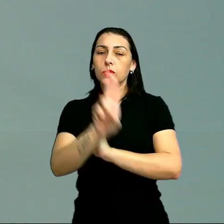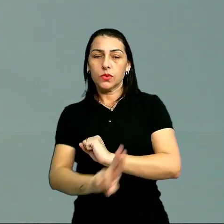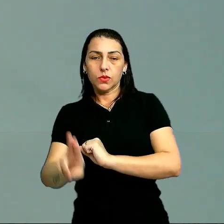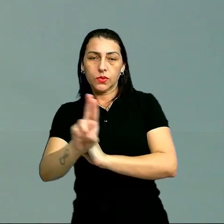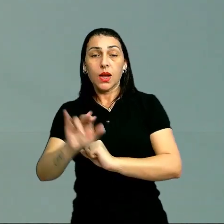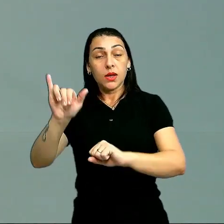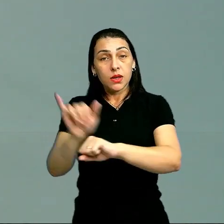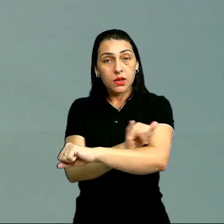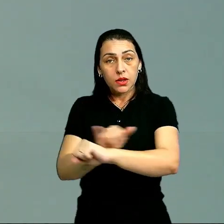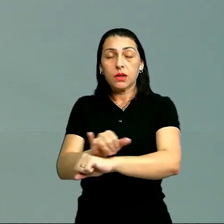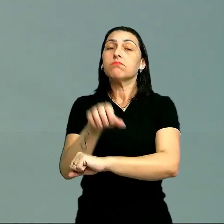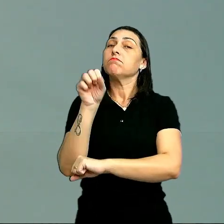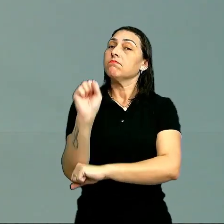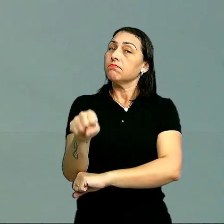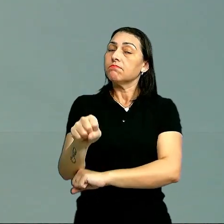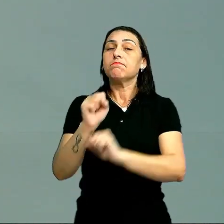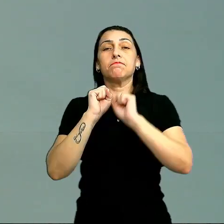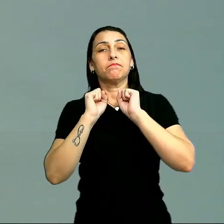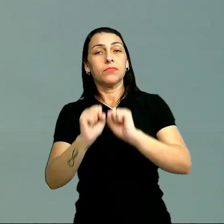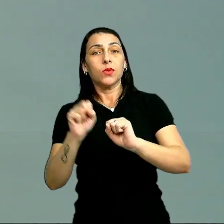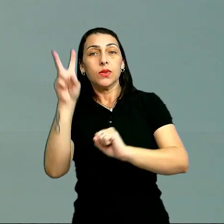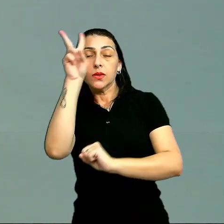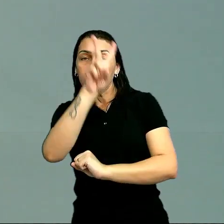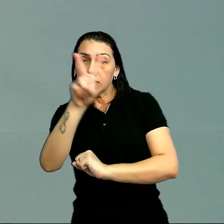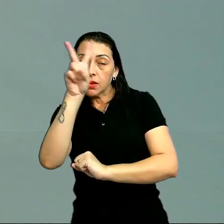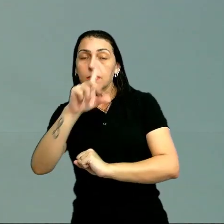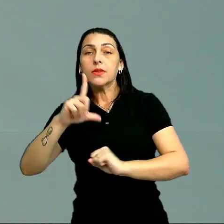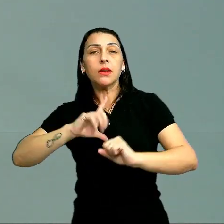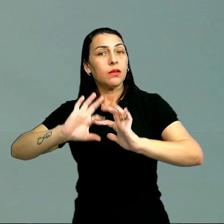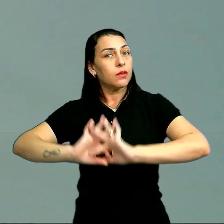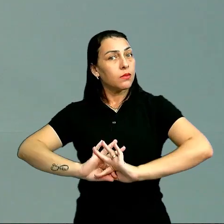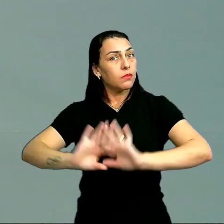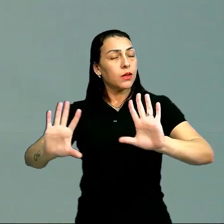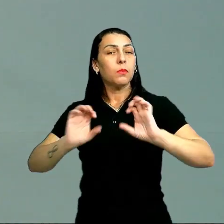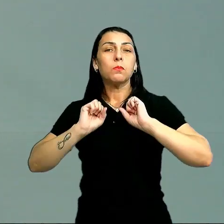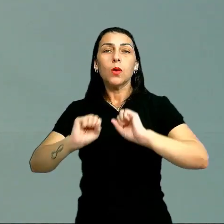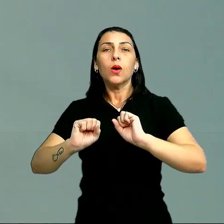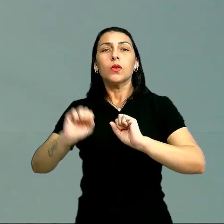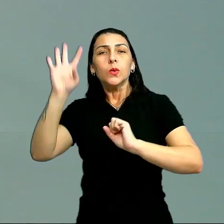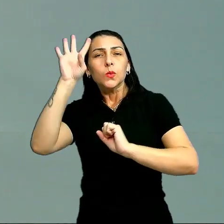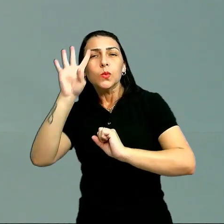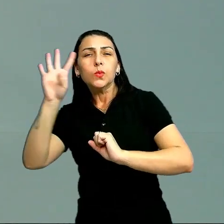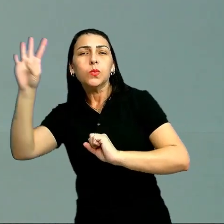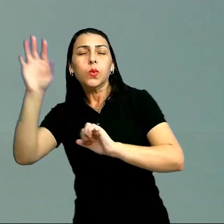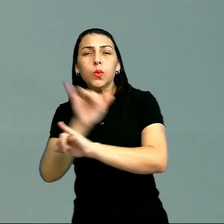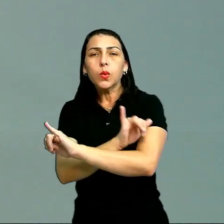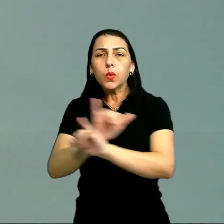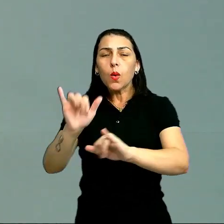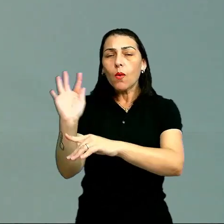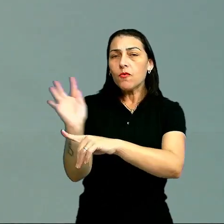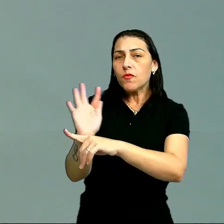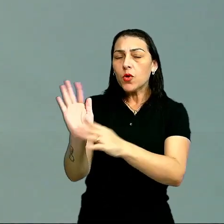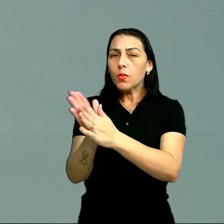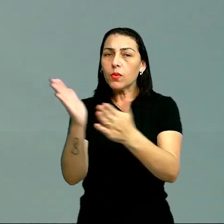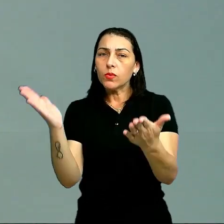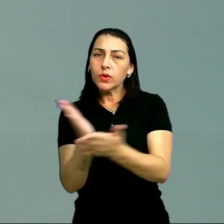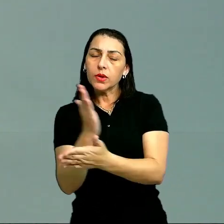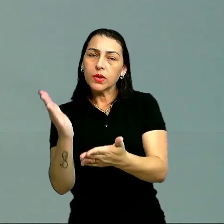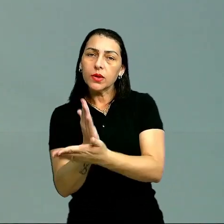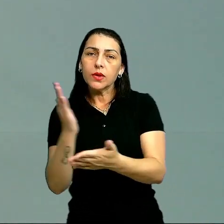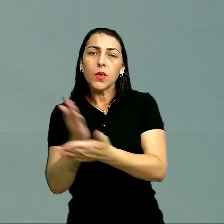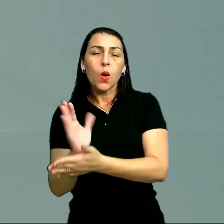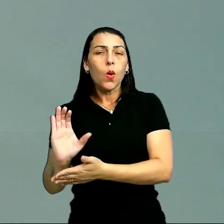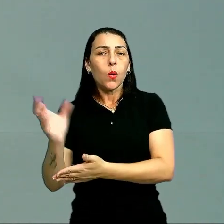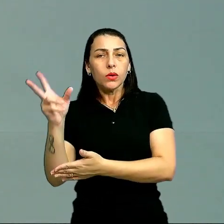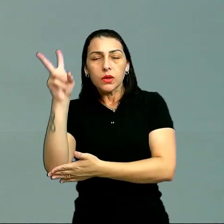essa estratégia? Claro que eu posso. Lembre que você tem liberdade. Eu posso fazer uma alusão à notícia, a um filme, a um livro, a um